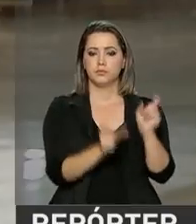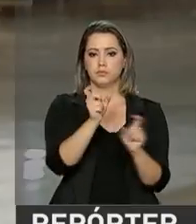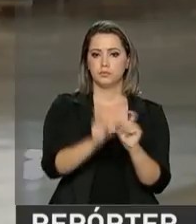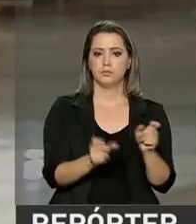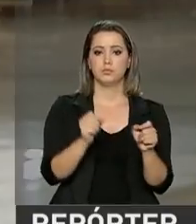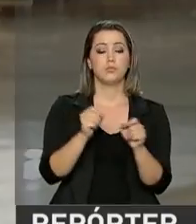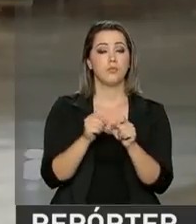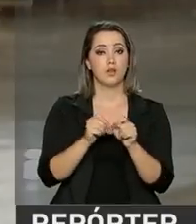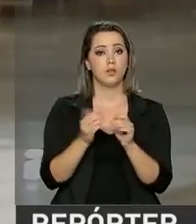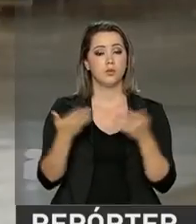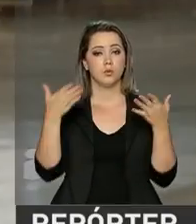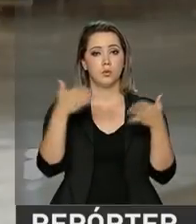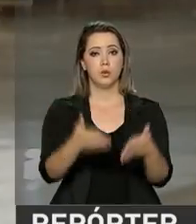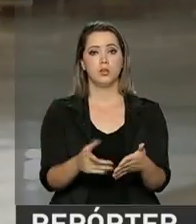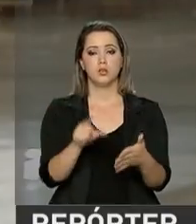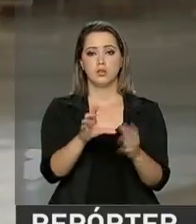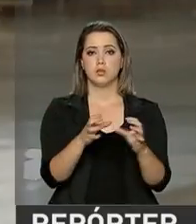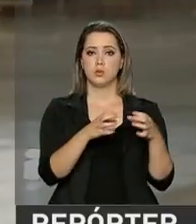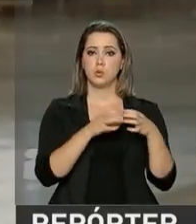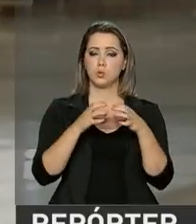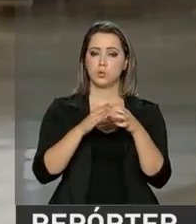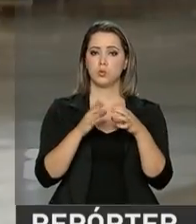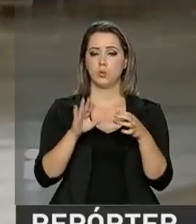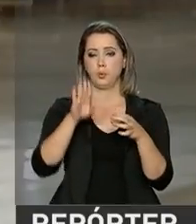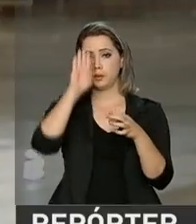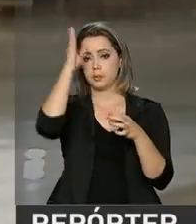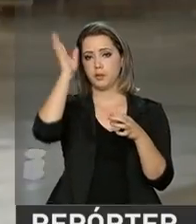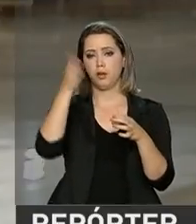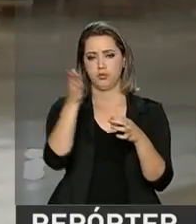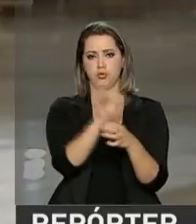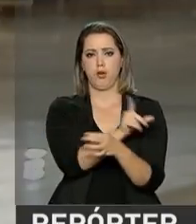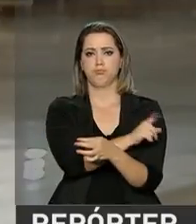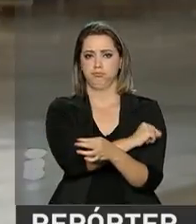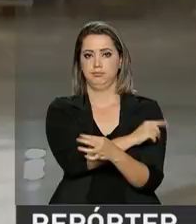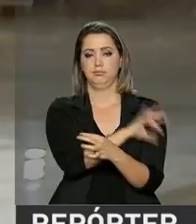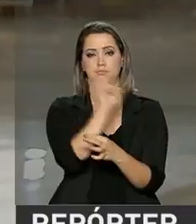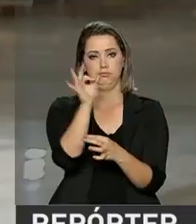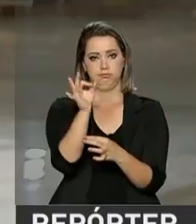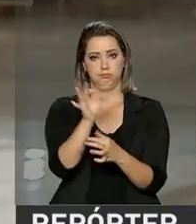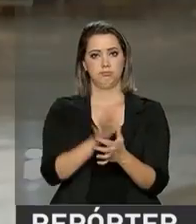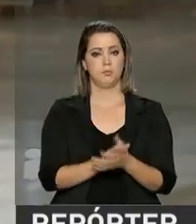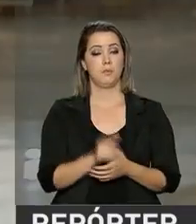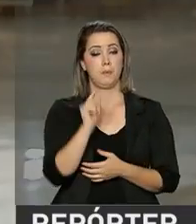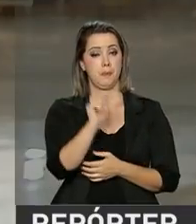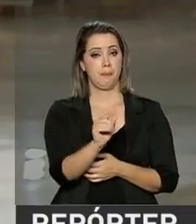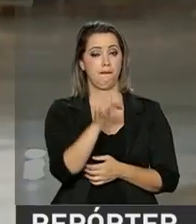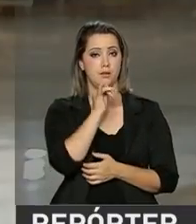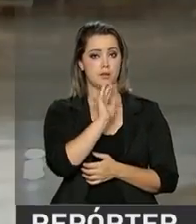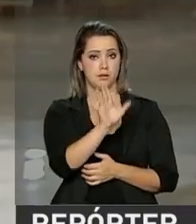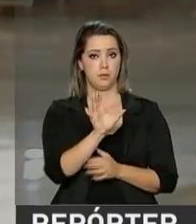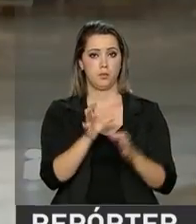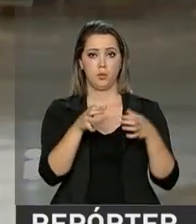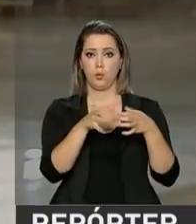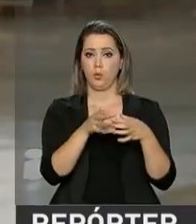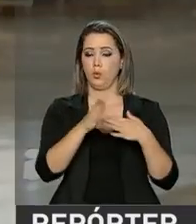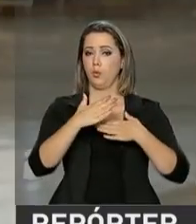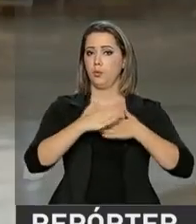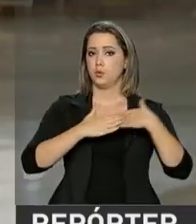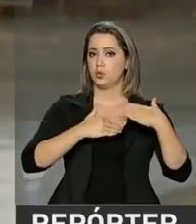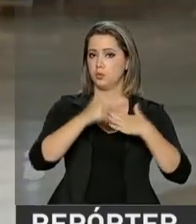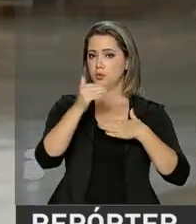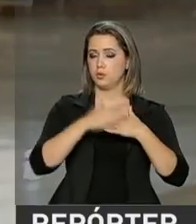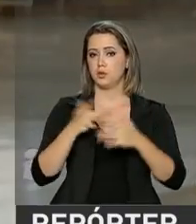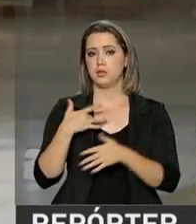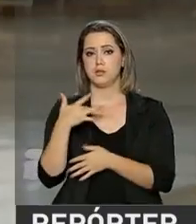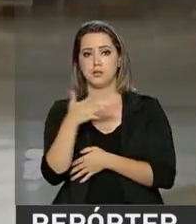que fazem parte desses grupos prioritários já receberam as doses da vacina como por exemplo Profissionais de